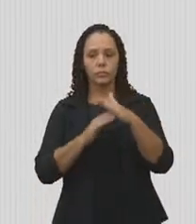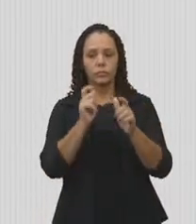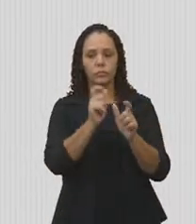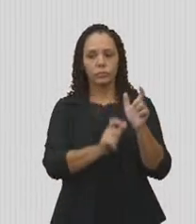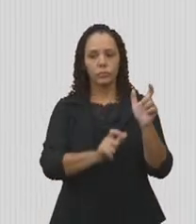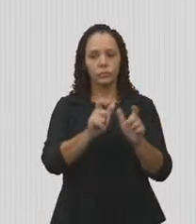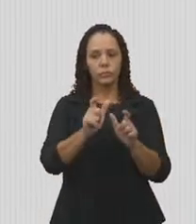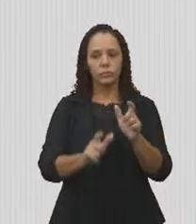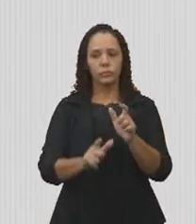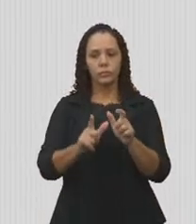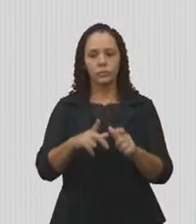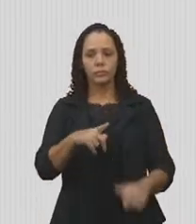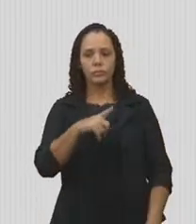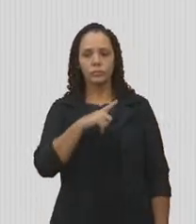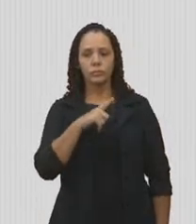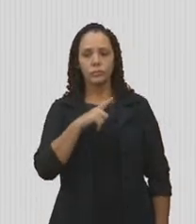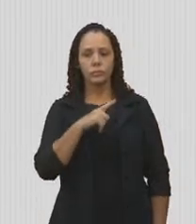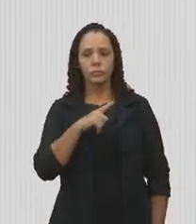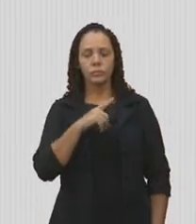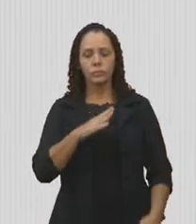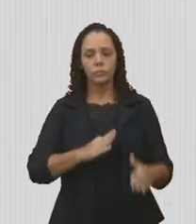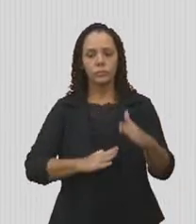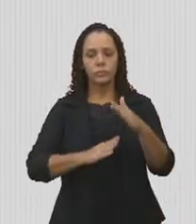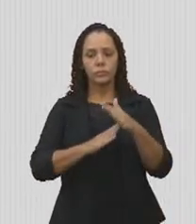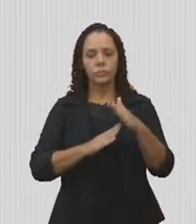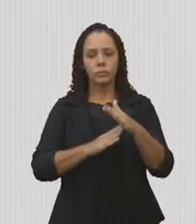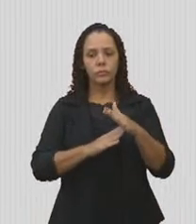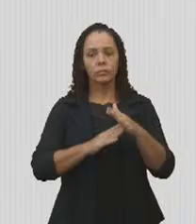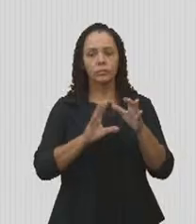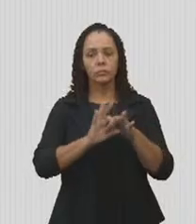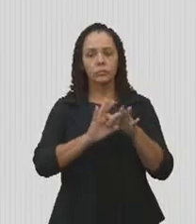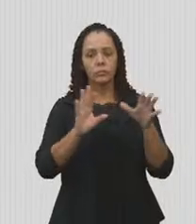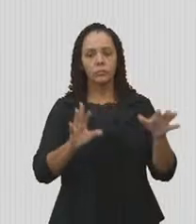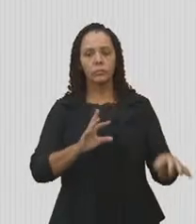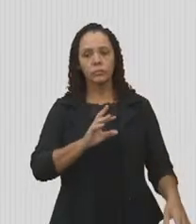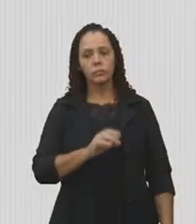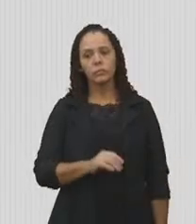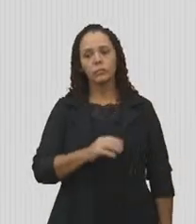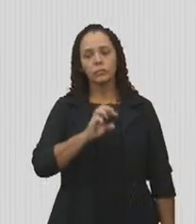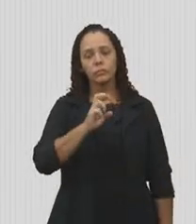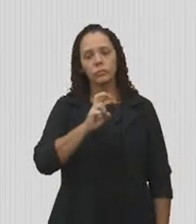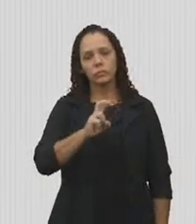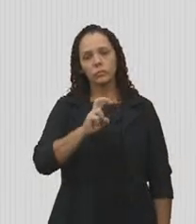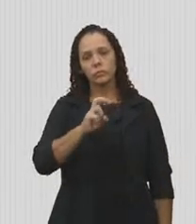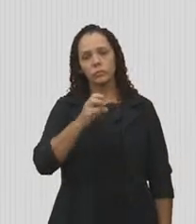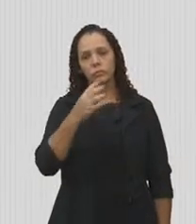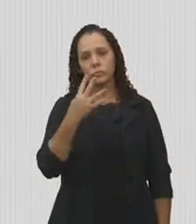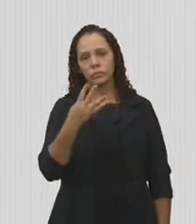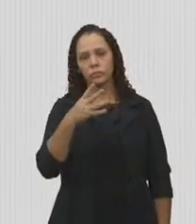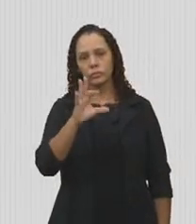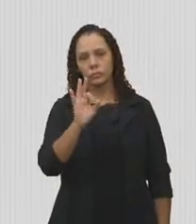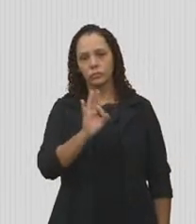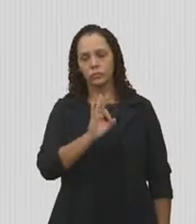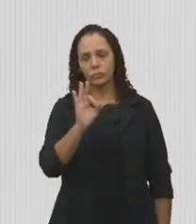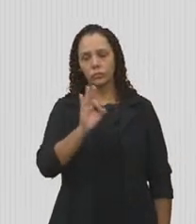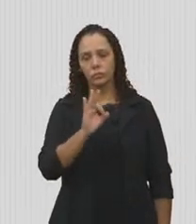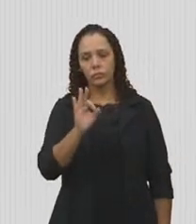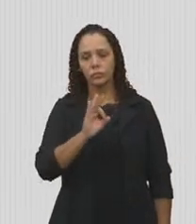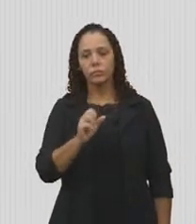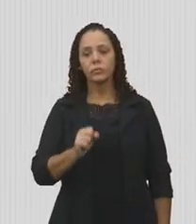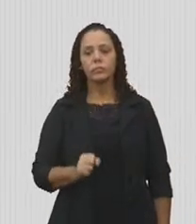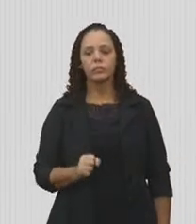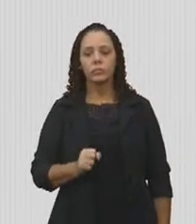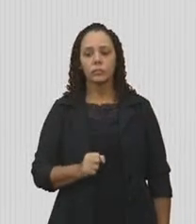a gente tem um limite máximo permitido pela LRF de 54%, um limite prudencial